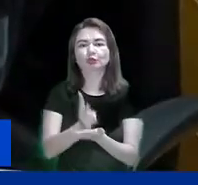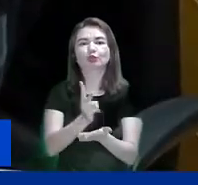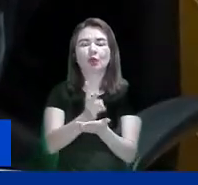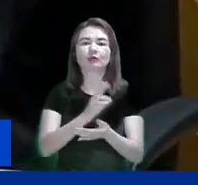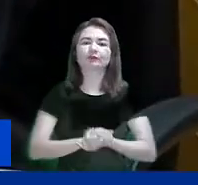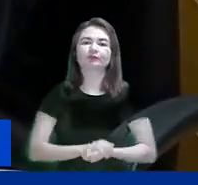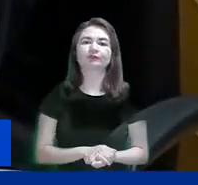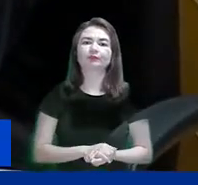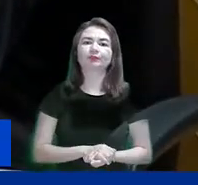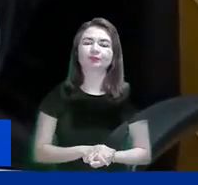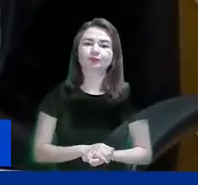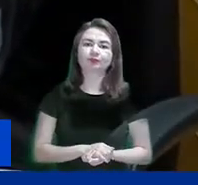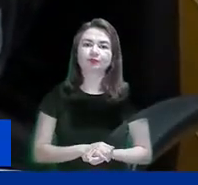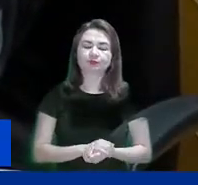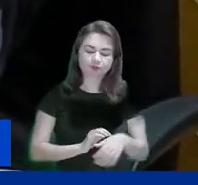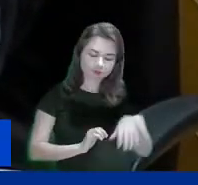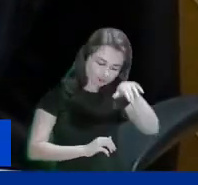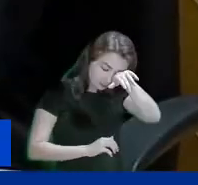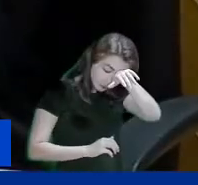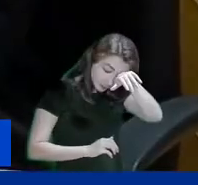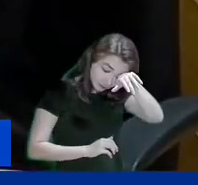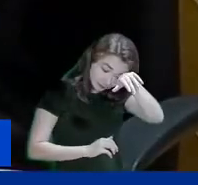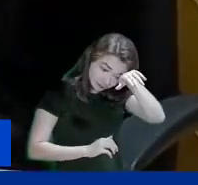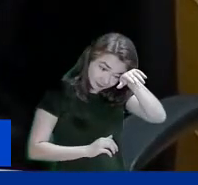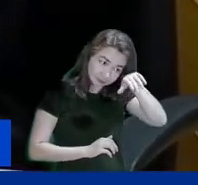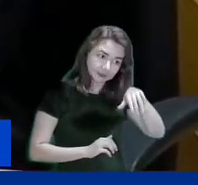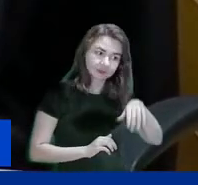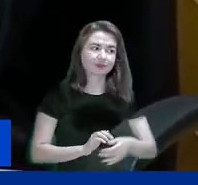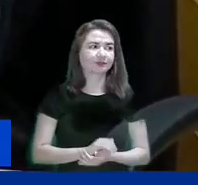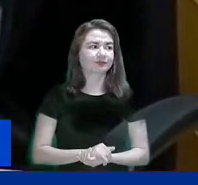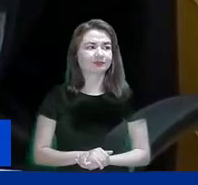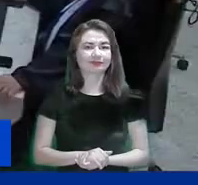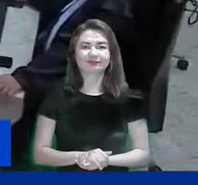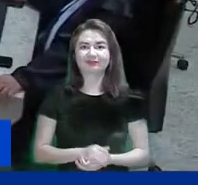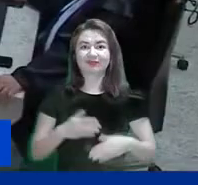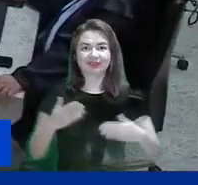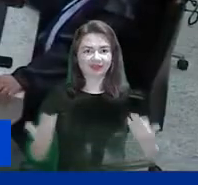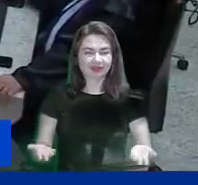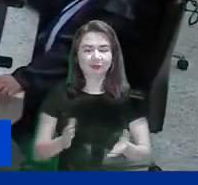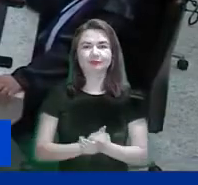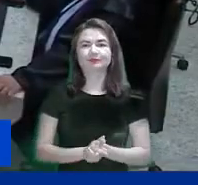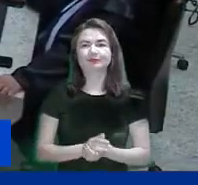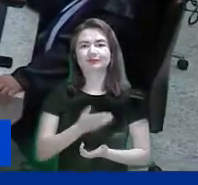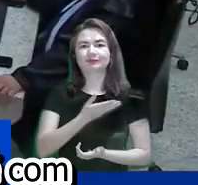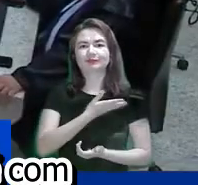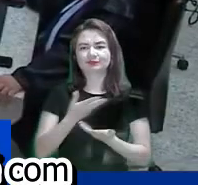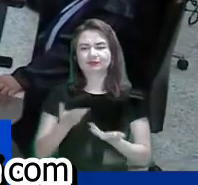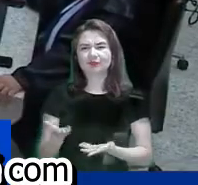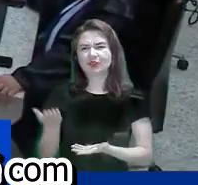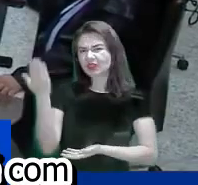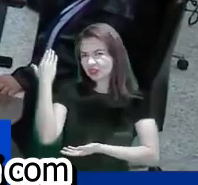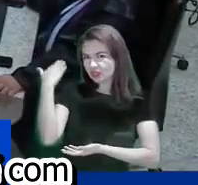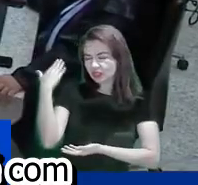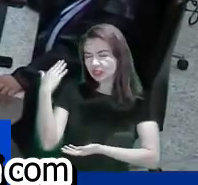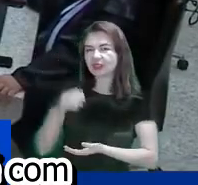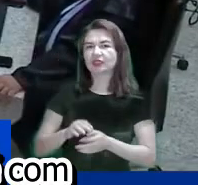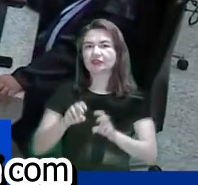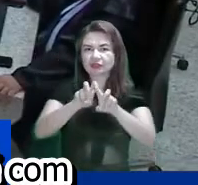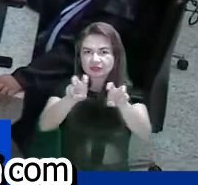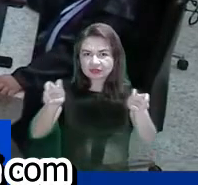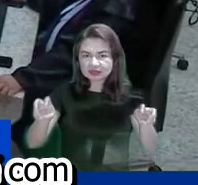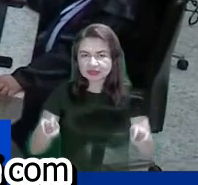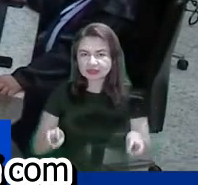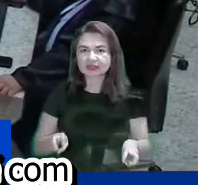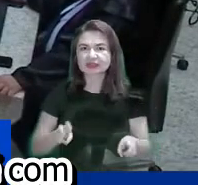Em verdade, eu até enfrentei esses dias, né, com o colega, naquela última sessão que o desembargador,